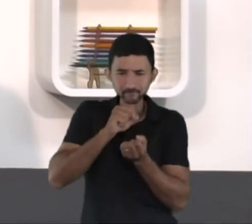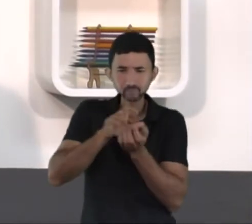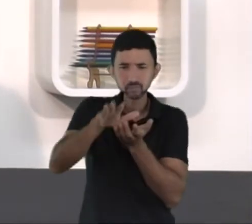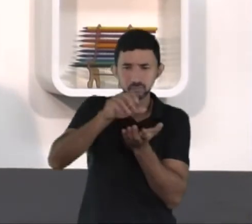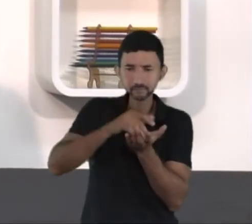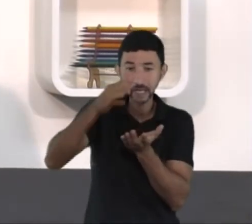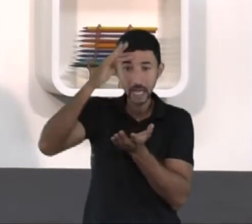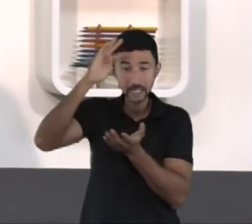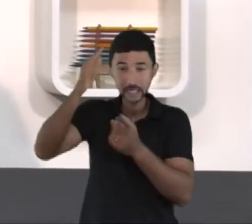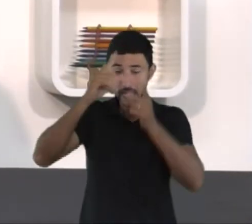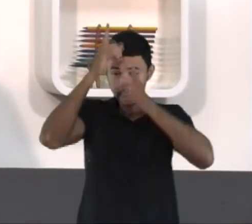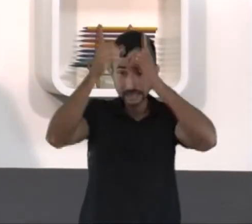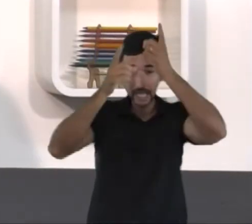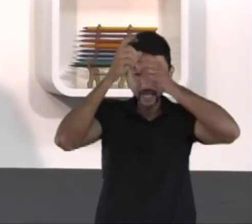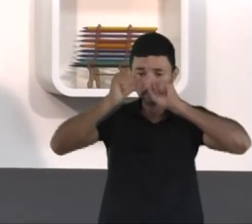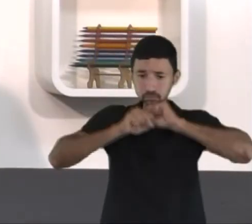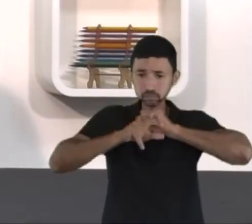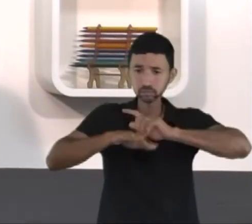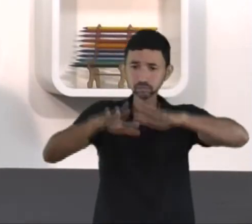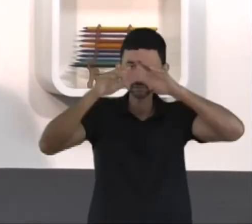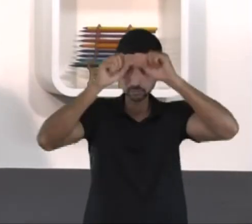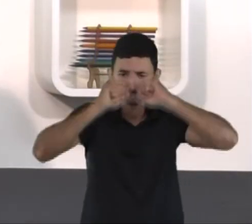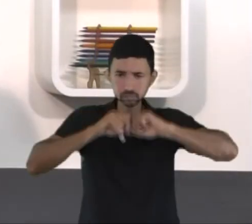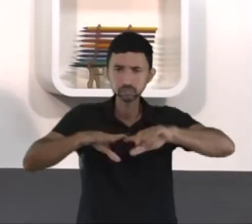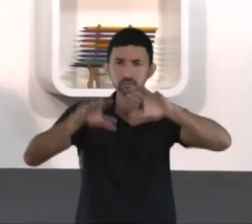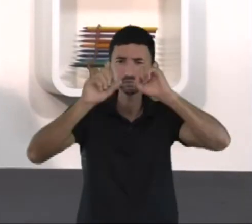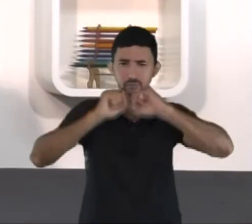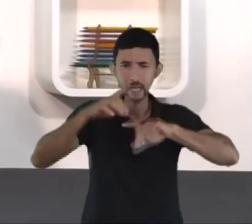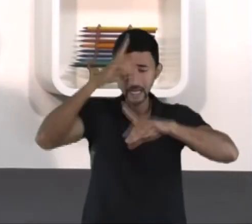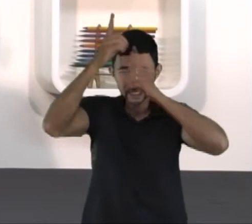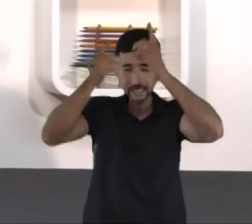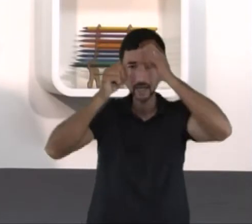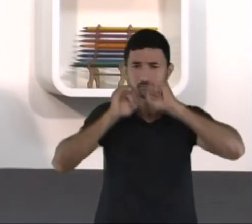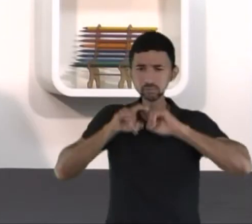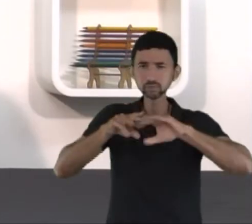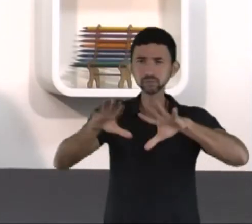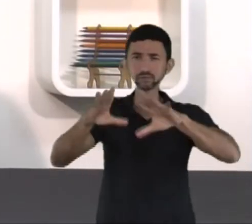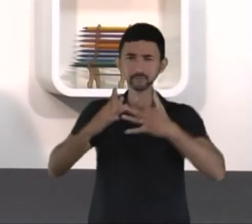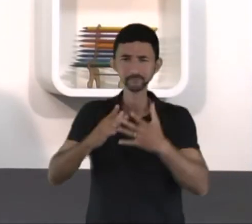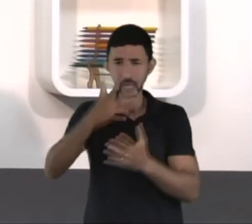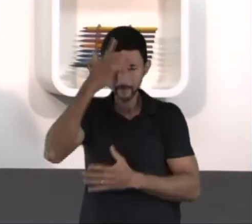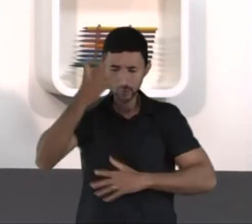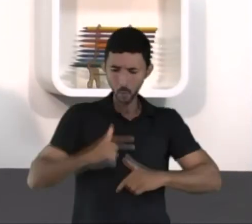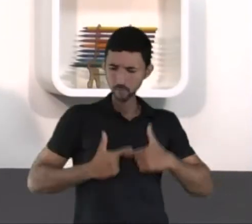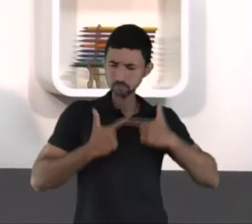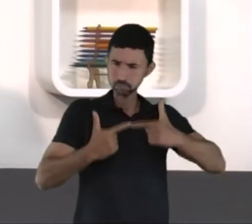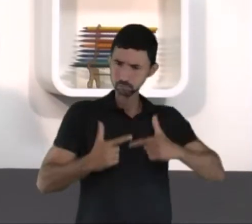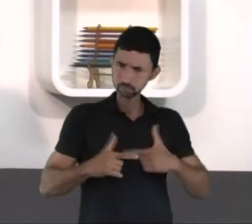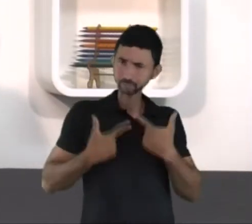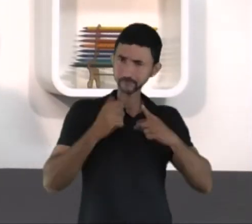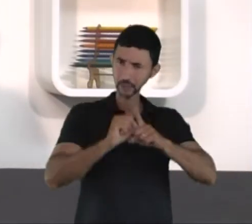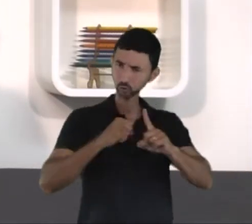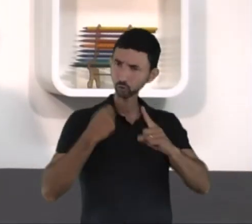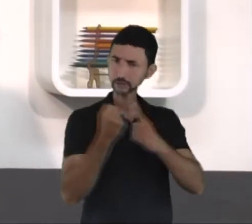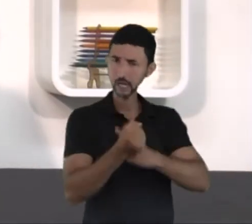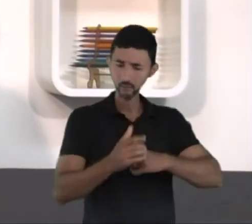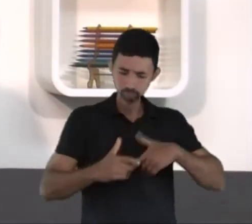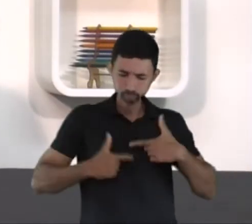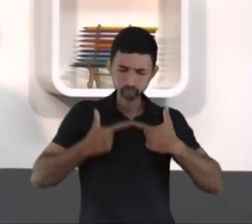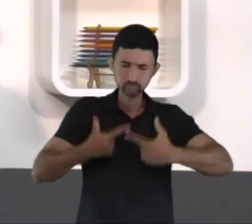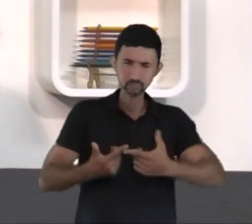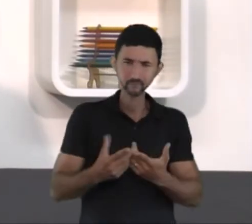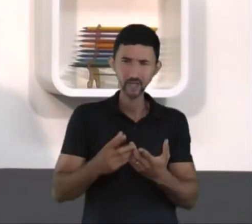essas ideias disseminadas começaram a criar partidos que começaram a lutar pelo socialismo, né? E aí